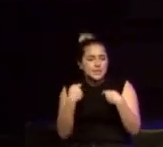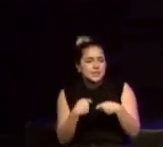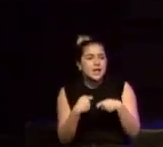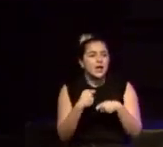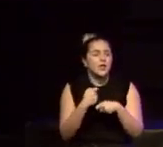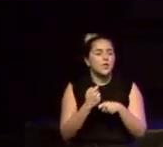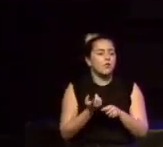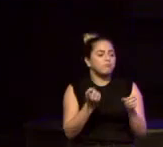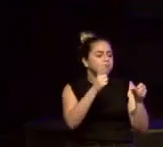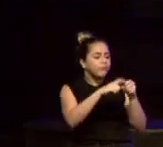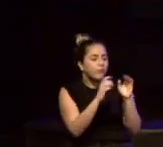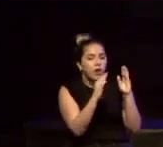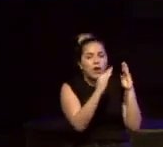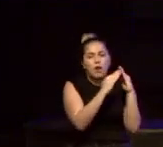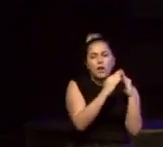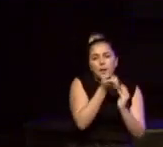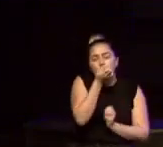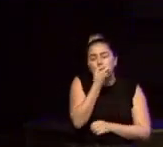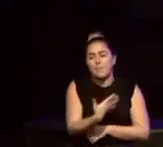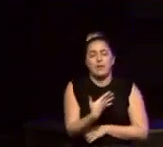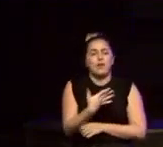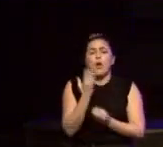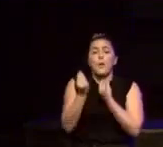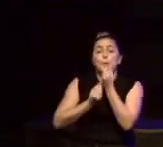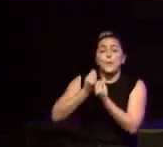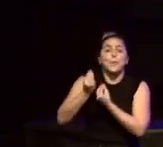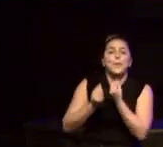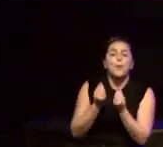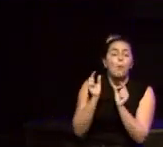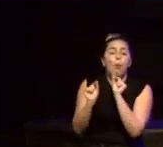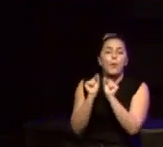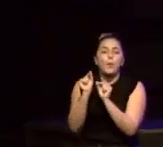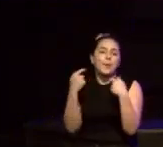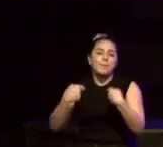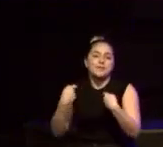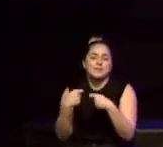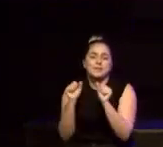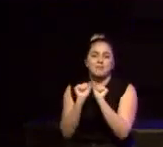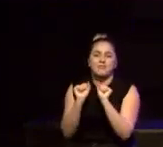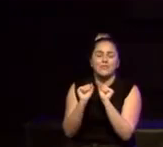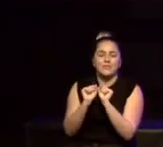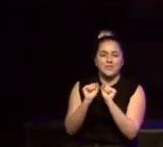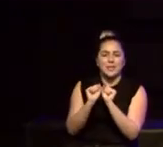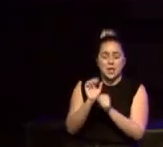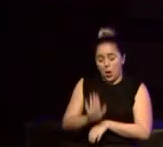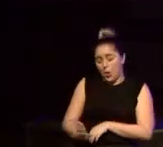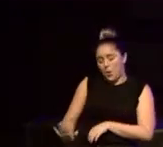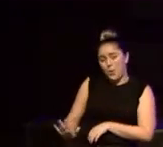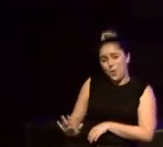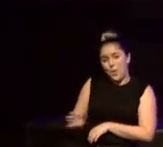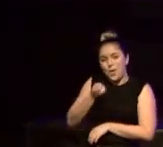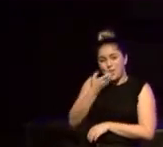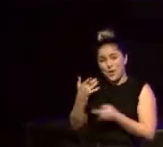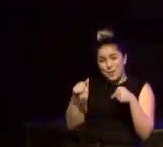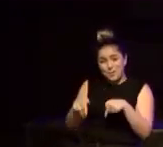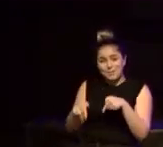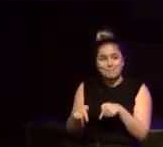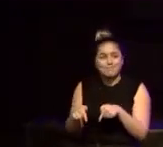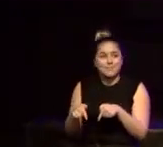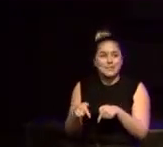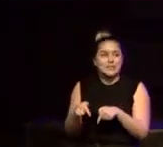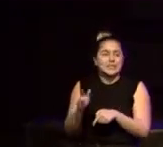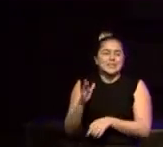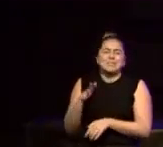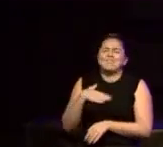chegou bem em casa, e como que eles poderiam, o que eles poderiam fazer para o João ficar bem aqui. E isso para a gente